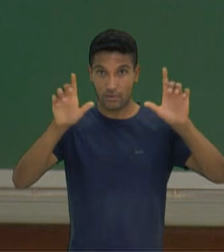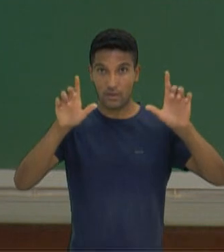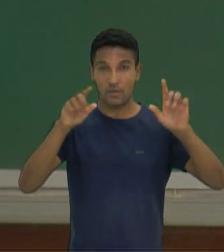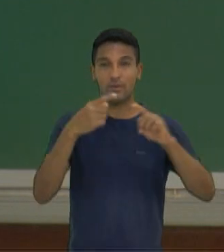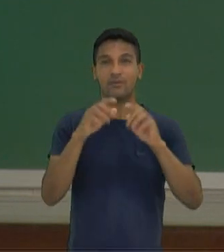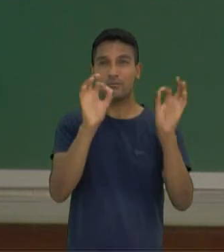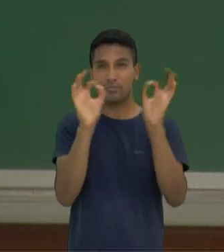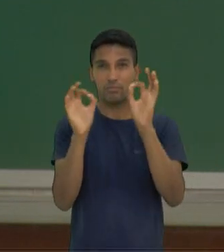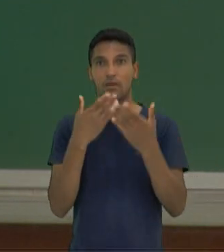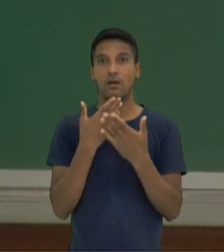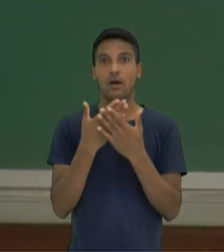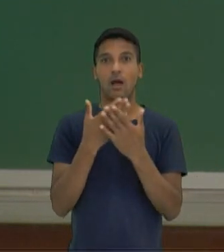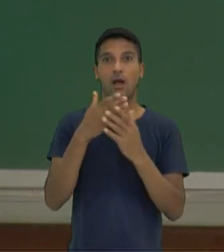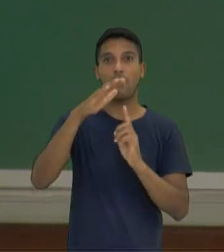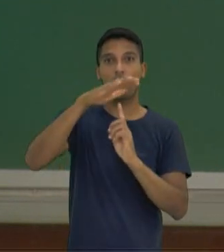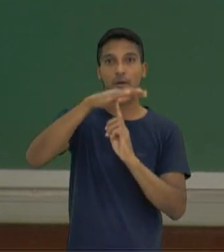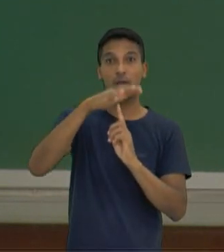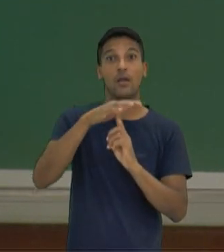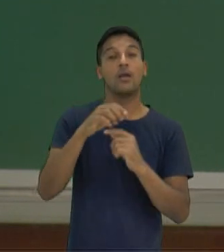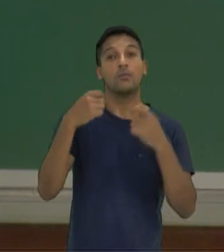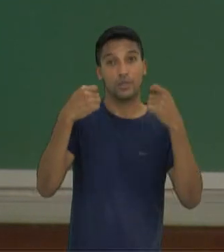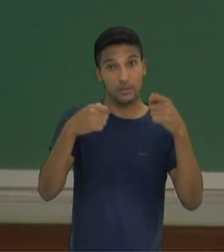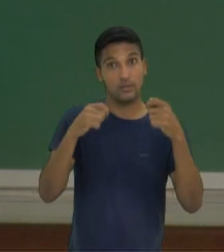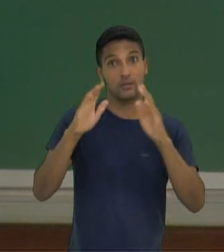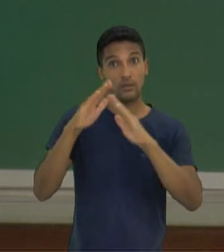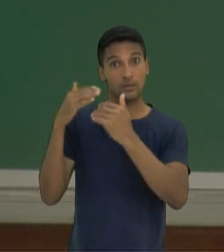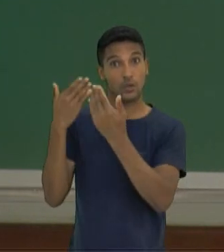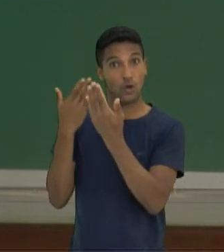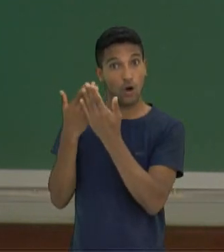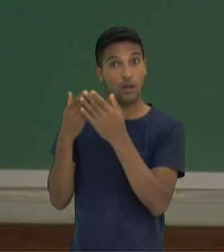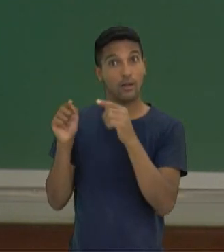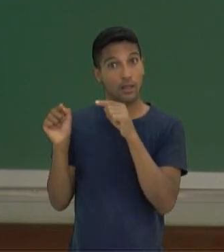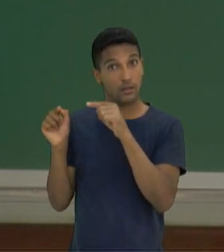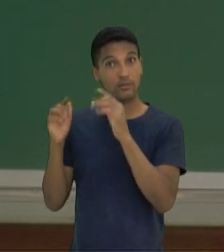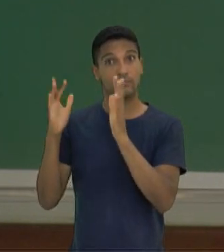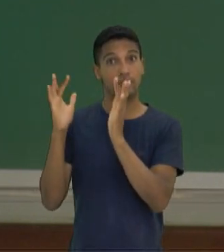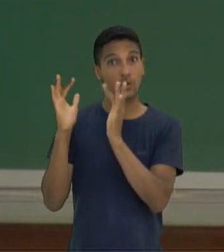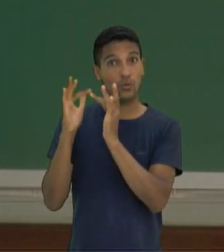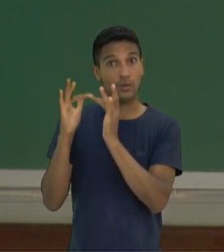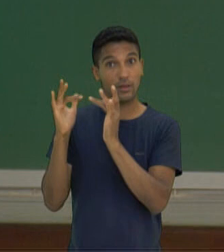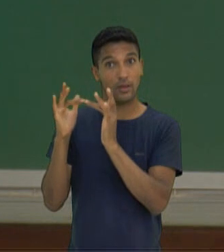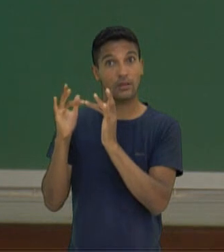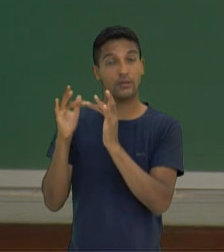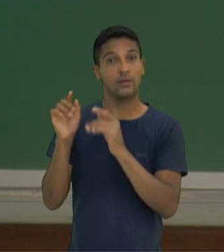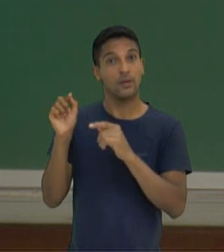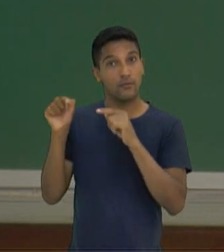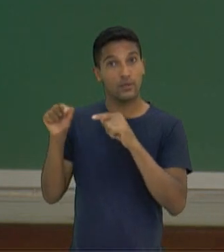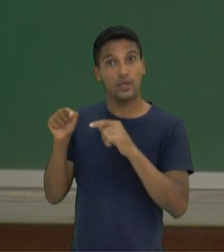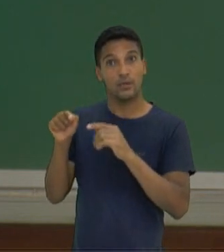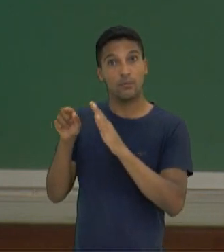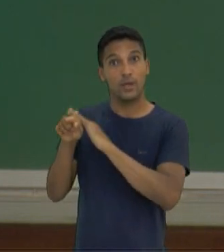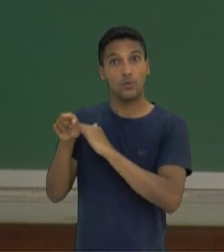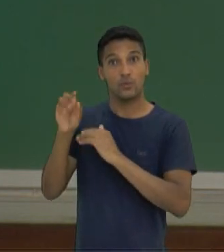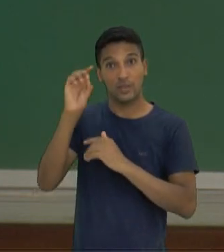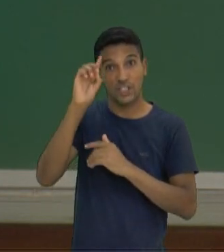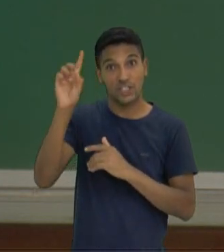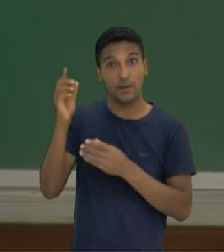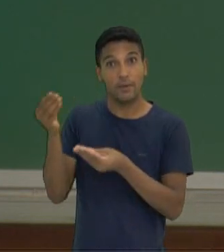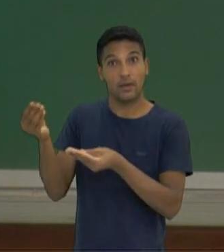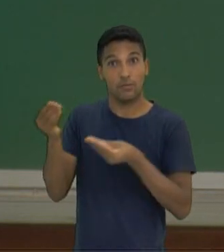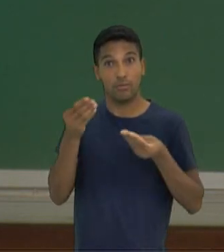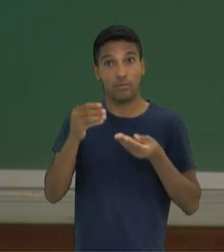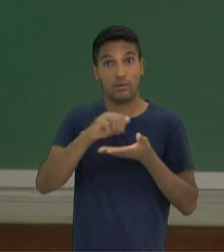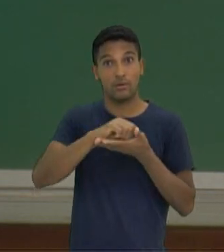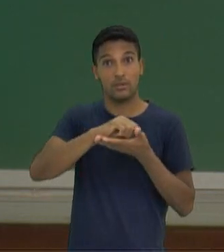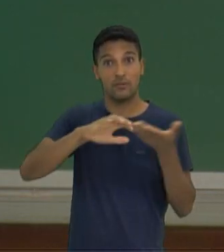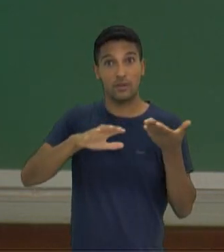estudos, mantenha contato com o seu colégio. Lembrando que, através desse contato, você saberá os dias de retirar o kit de tarefas e